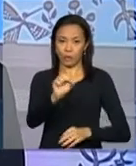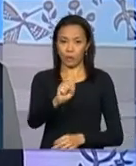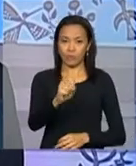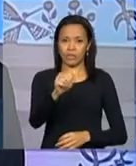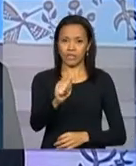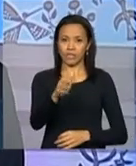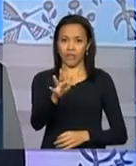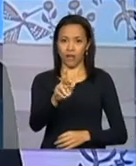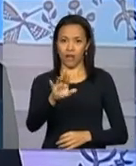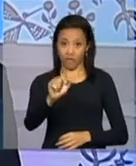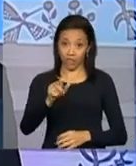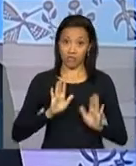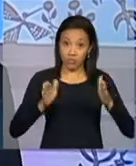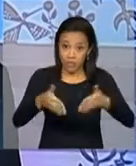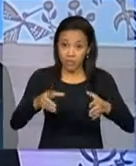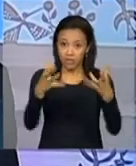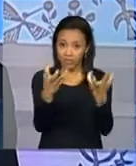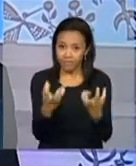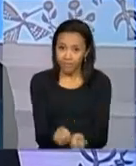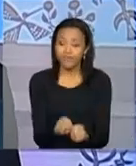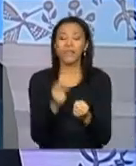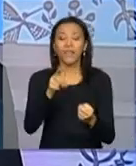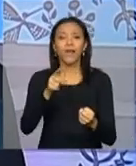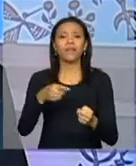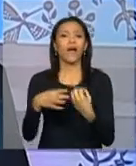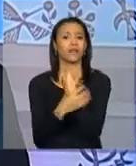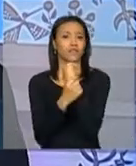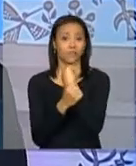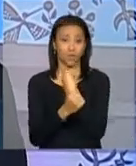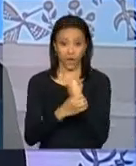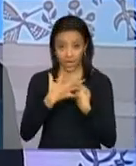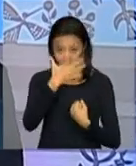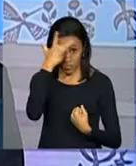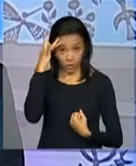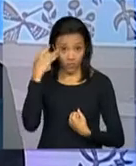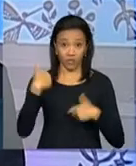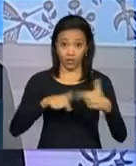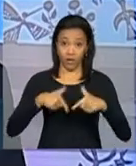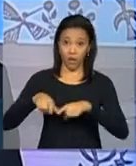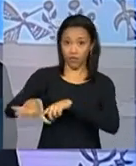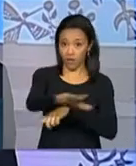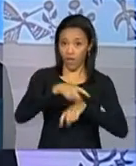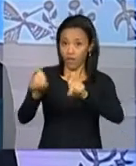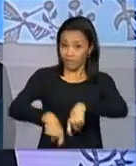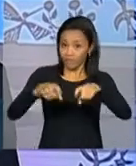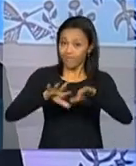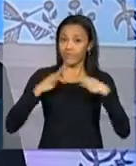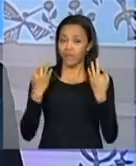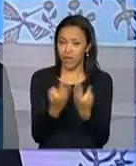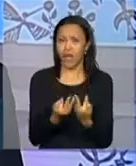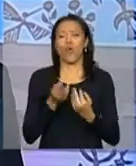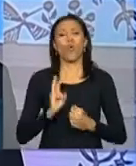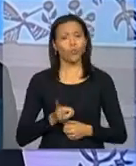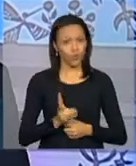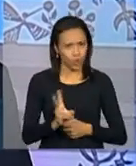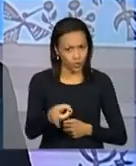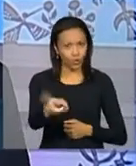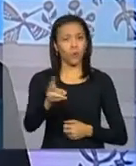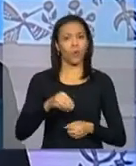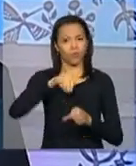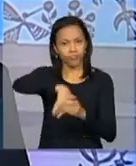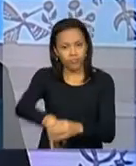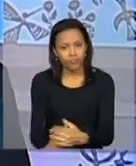para o semiárido que tem a meta de garantir que os agricultores familiares continuem produzindo mesmo em épocas de